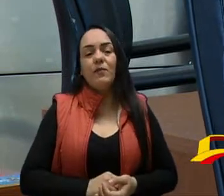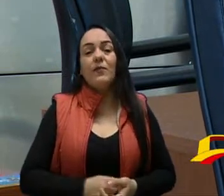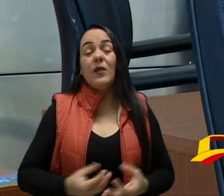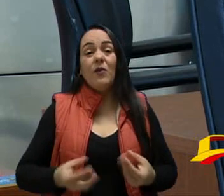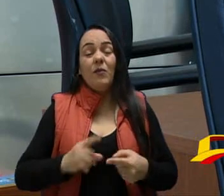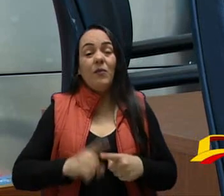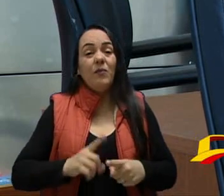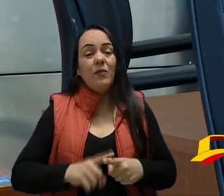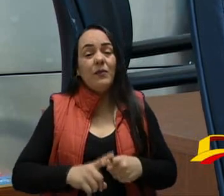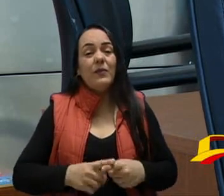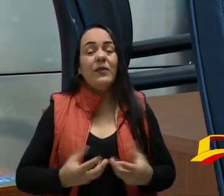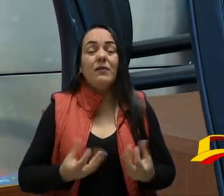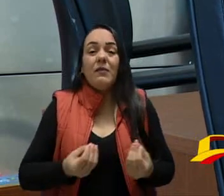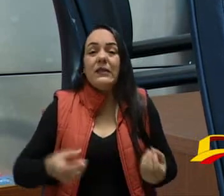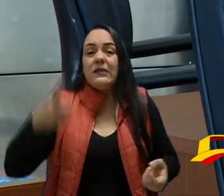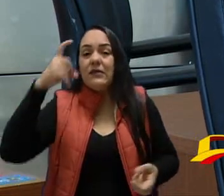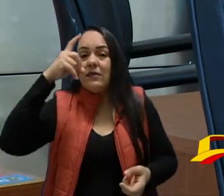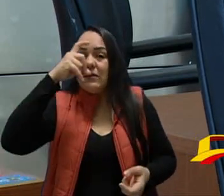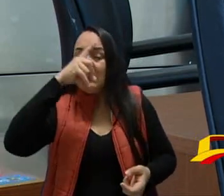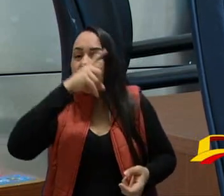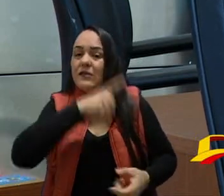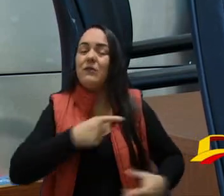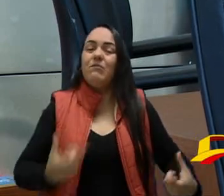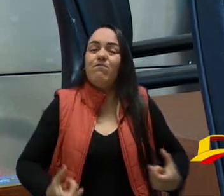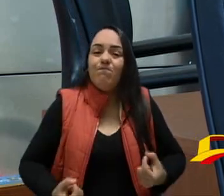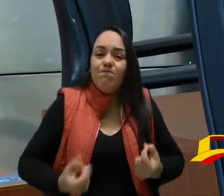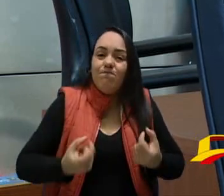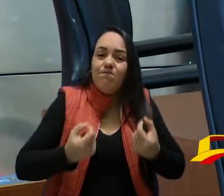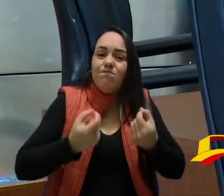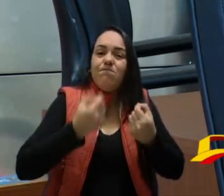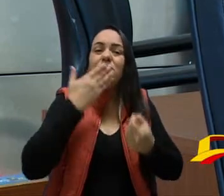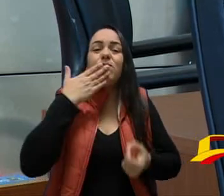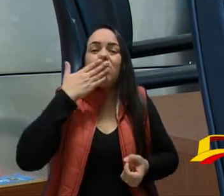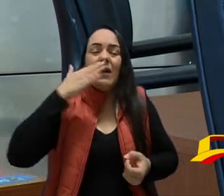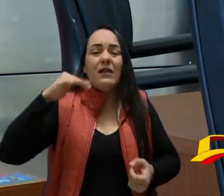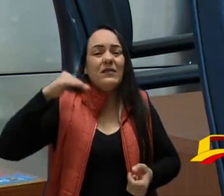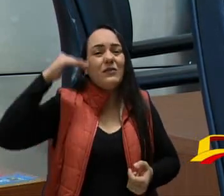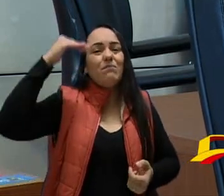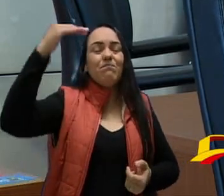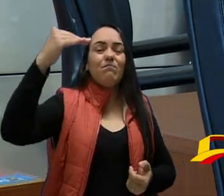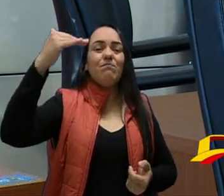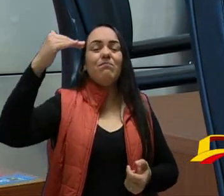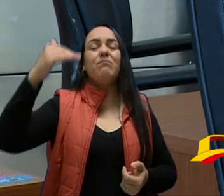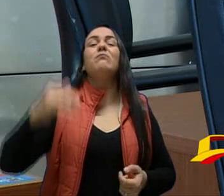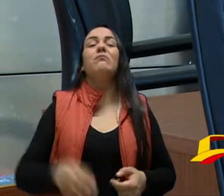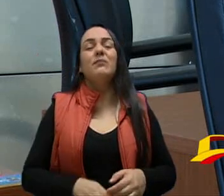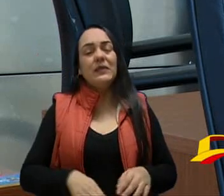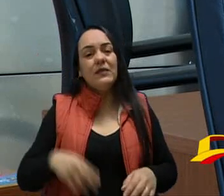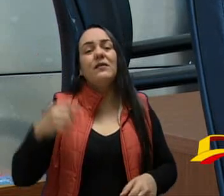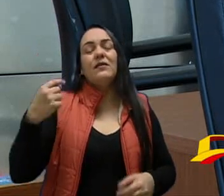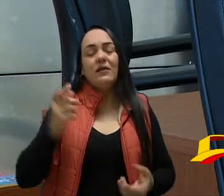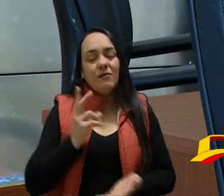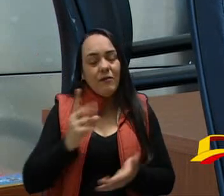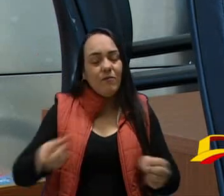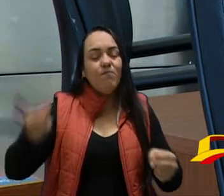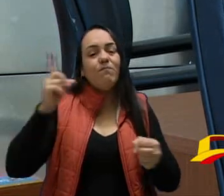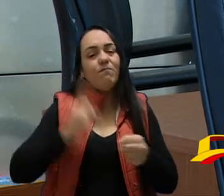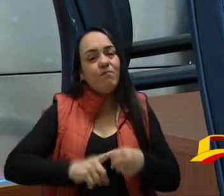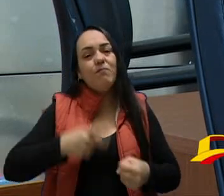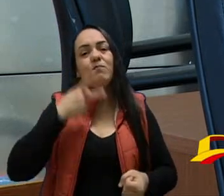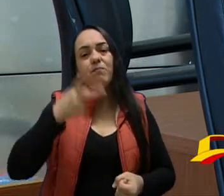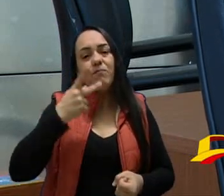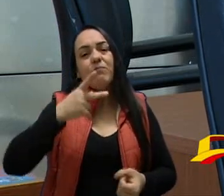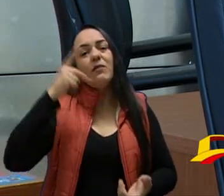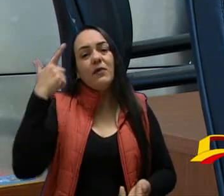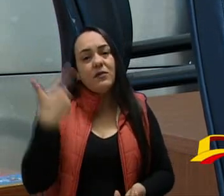médico mais mobilidade que situação de tratamento de câncer de diabetes que aconteceu muito avançado eu volto a insistir novamente